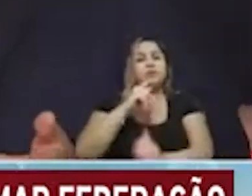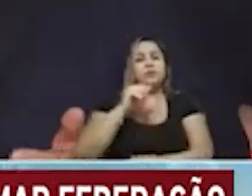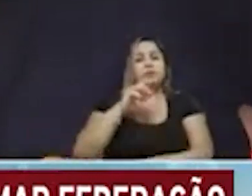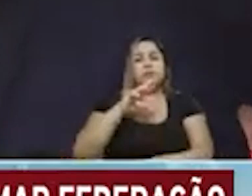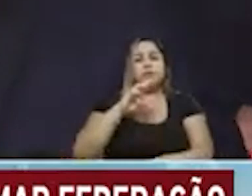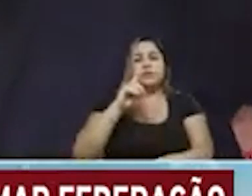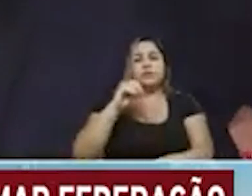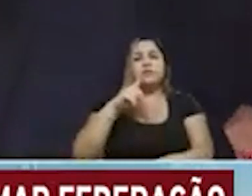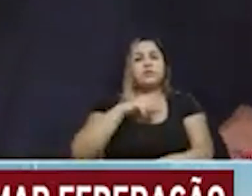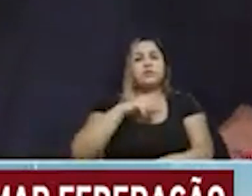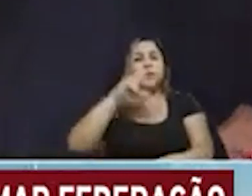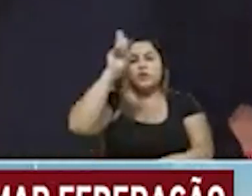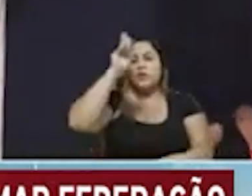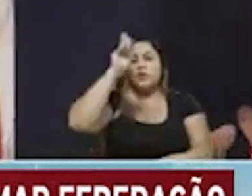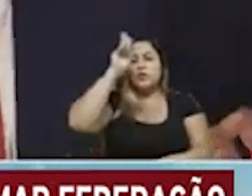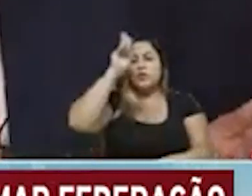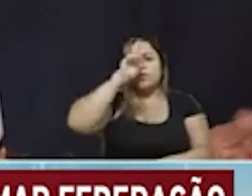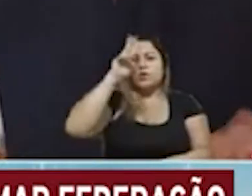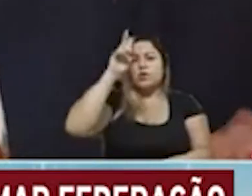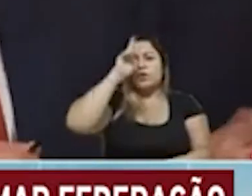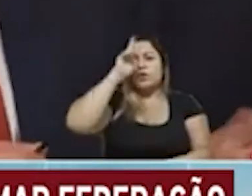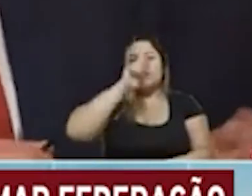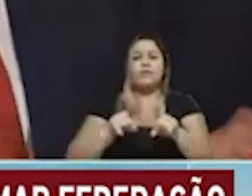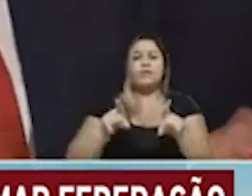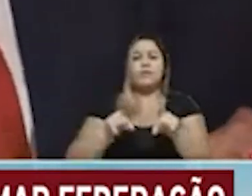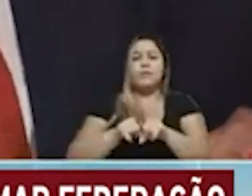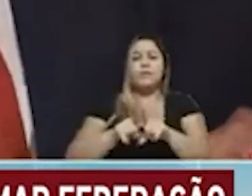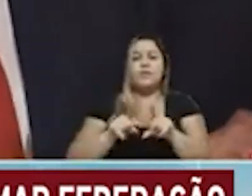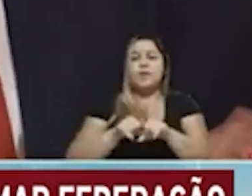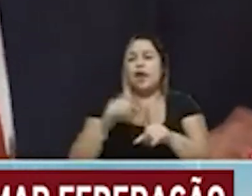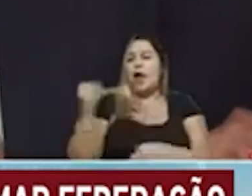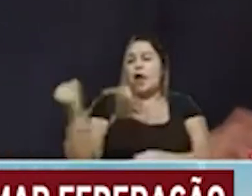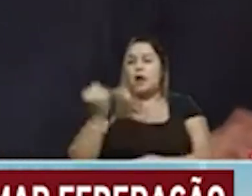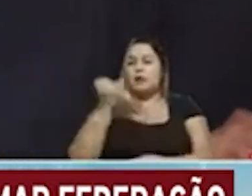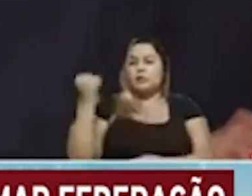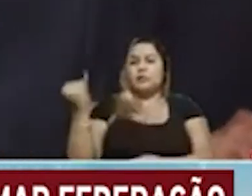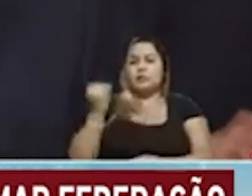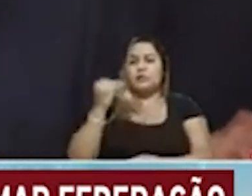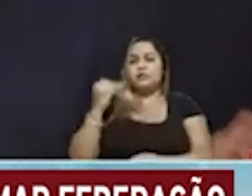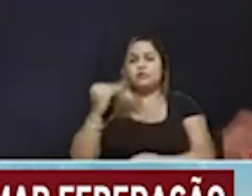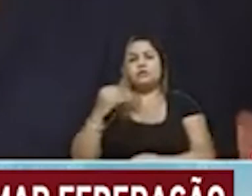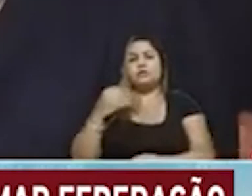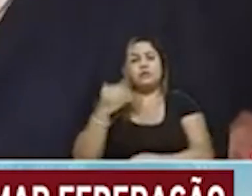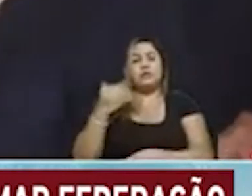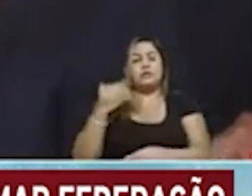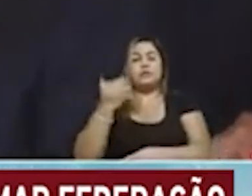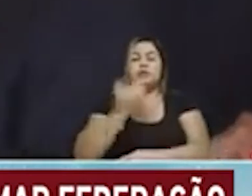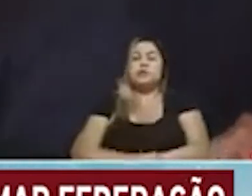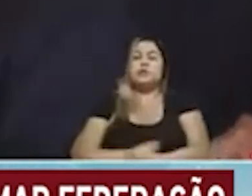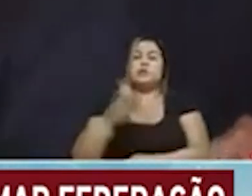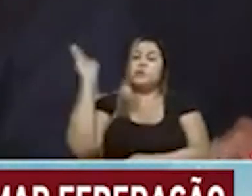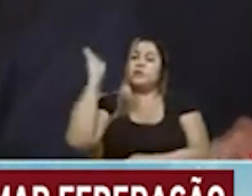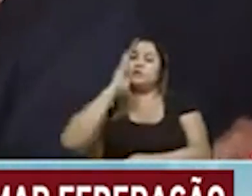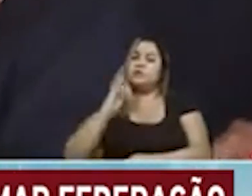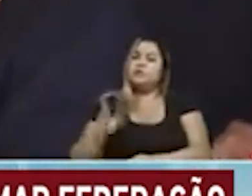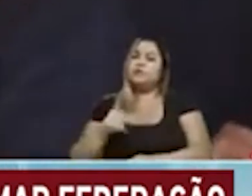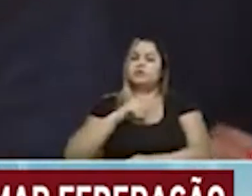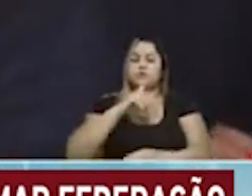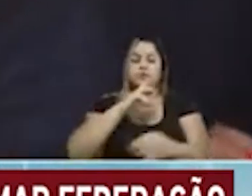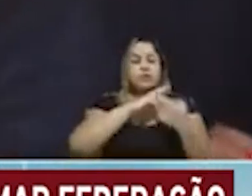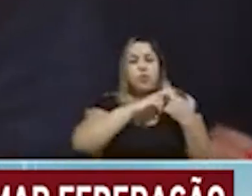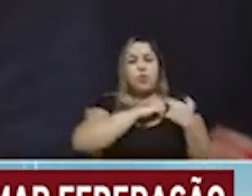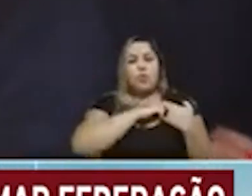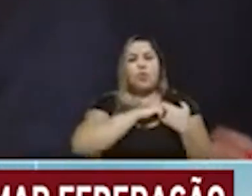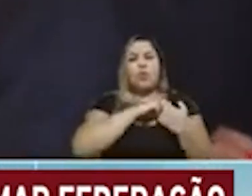4 ou 8 anos, no caso do Senado Federal. Nas coligações, isso não existia. Muitas vezes o eleitor votava